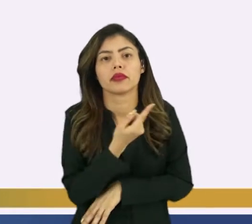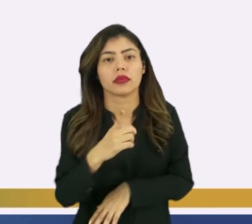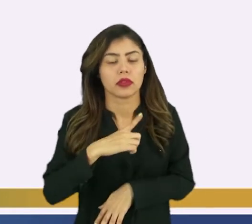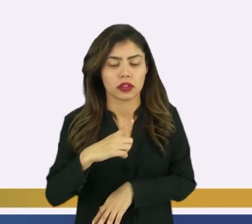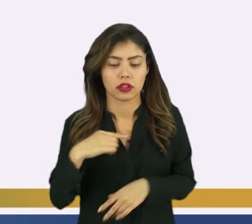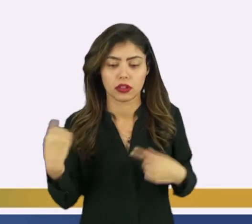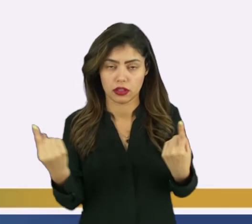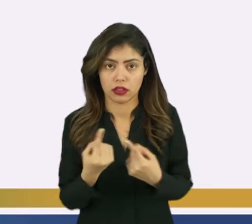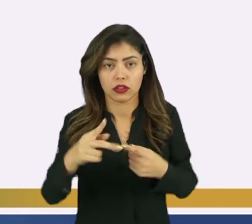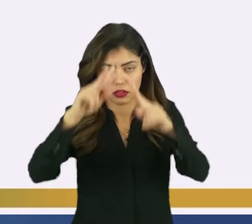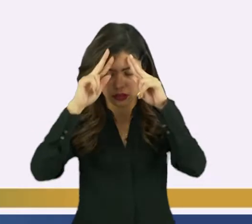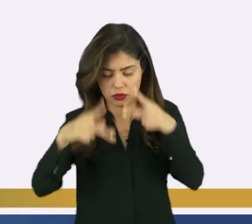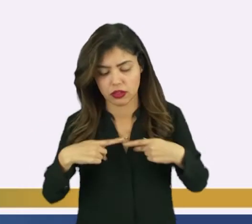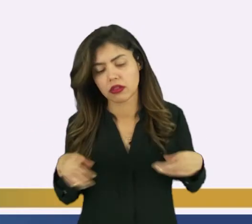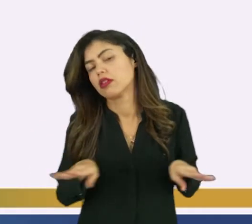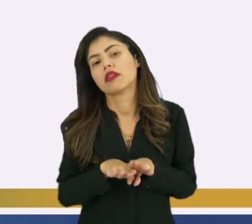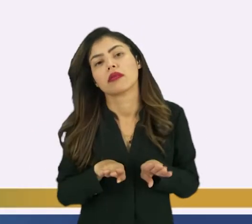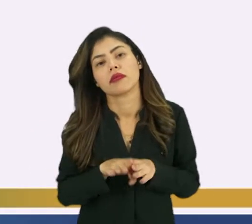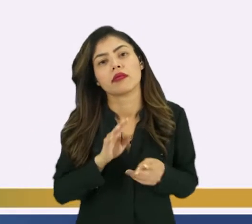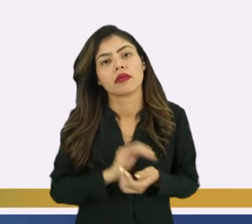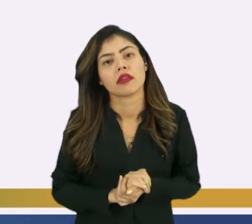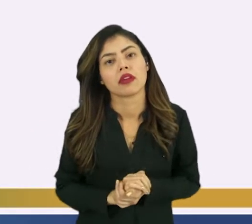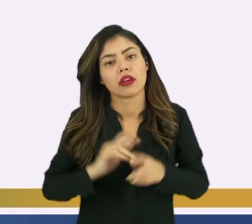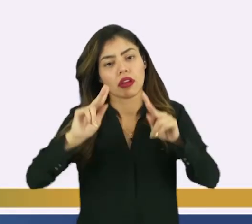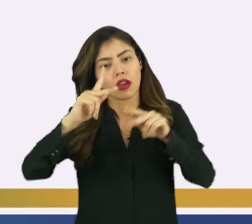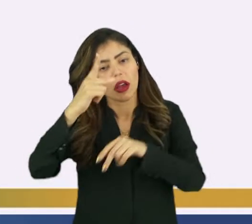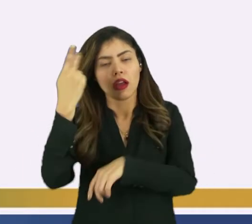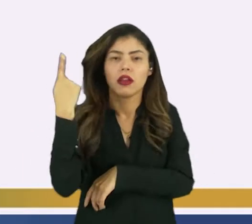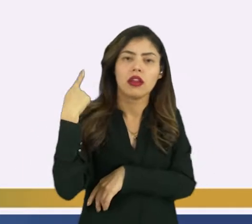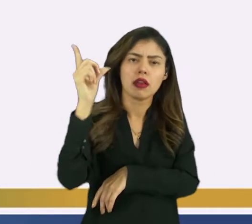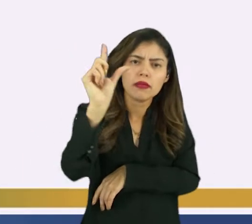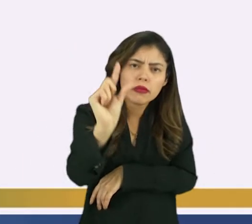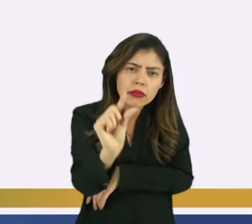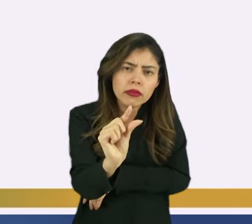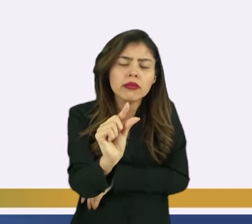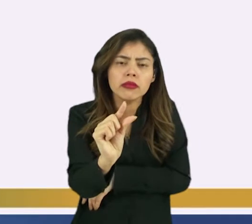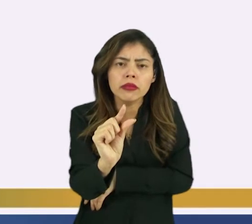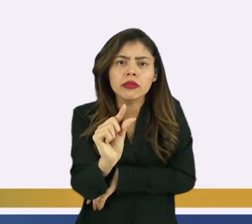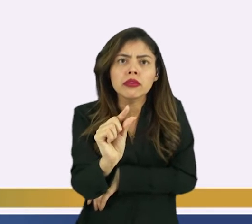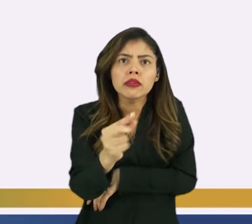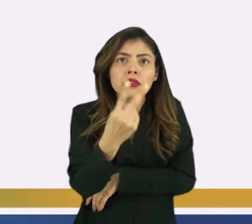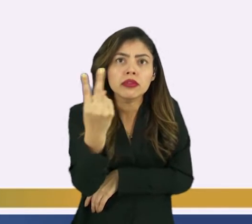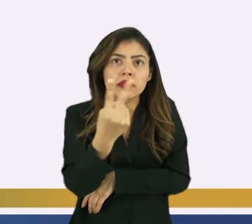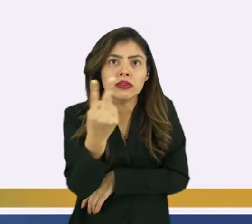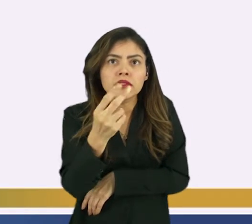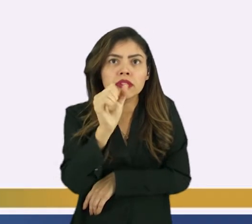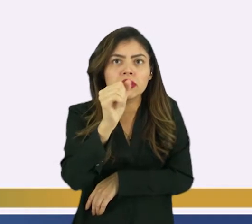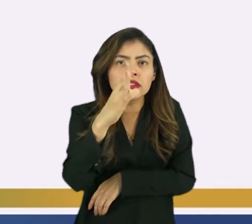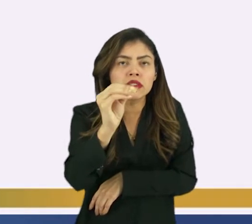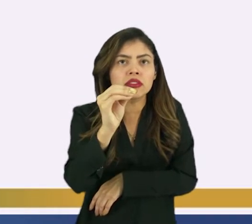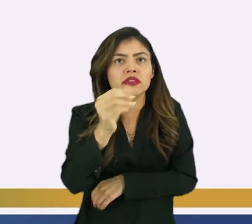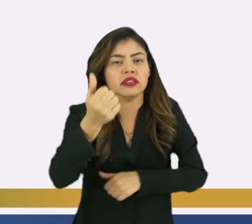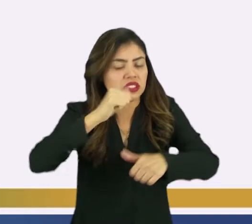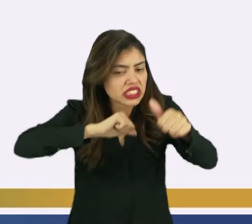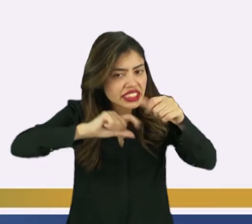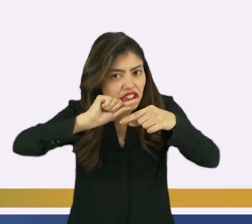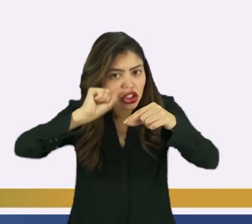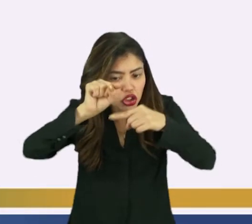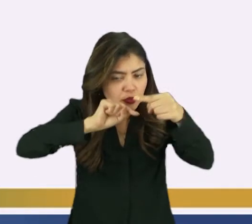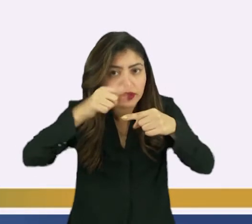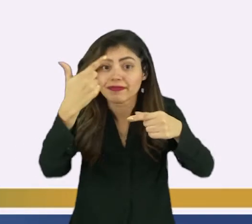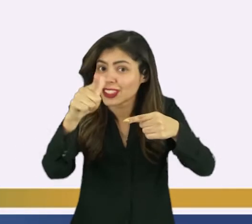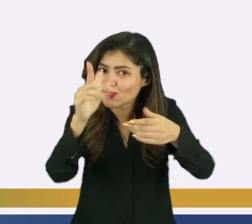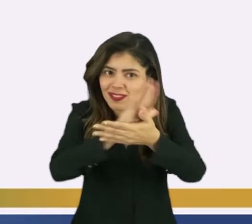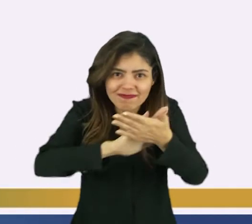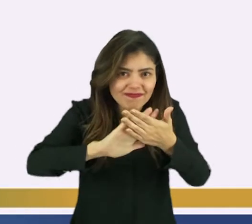aos pulmões que nós temos, os humanos têm no caso, né? Esses pulmões são bem menores, são formados por 2 sacos que não têm uma divisão